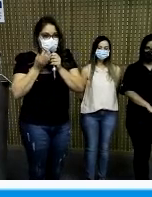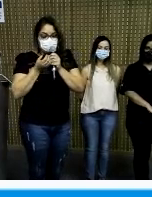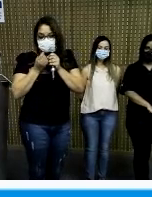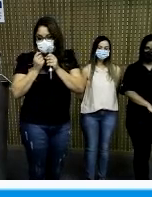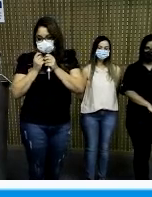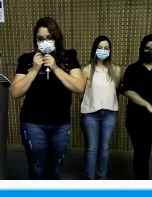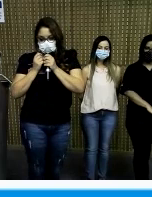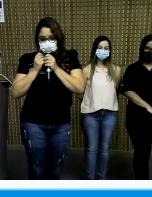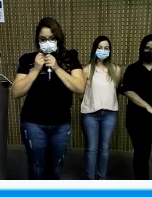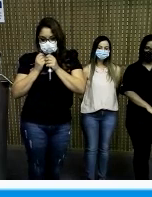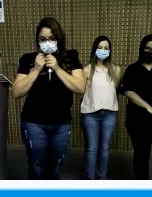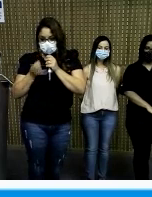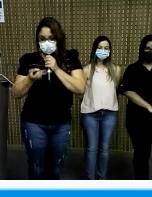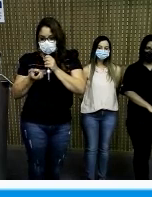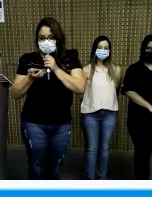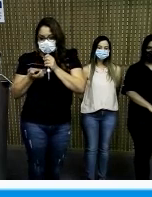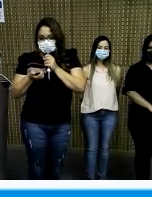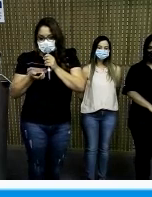CIAP, né? Enfim, já começa a melhorar isso daí.